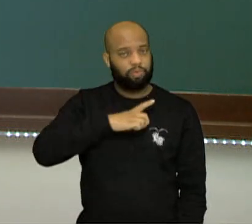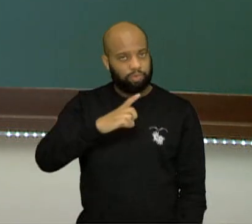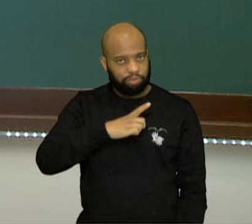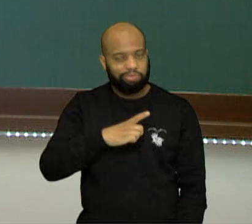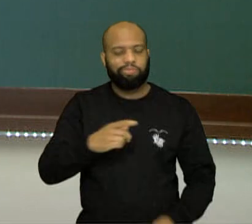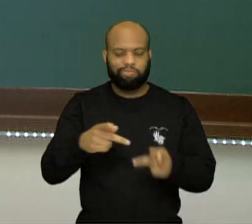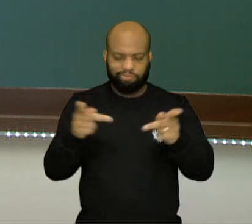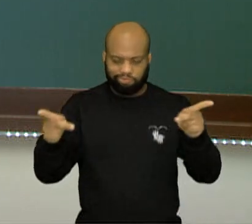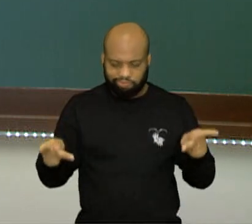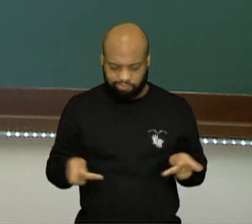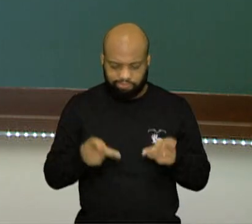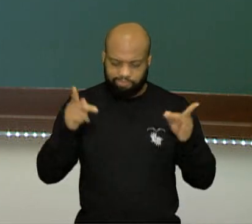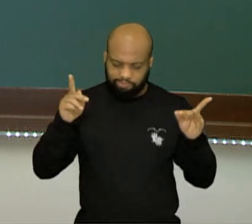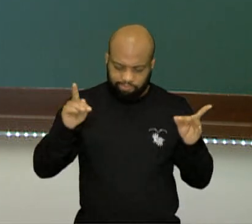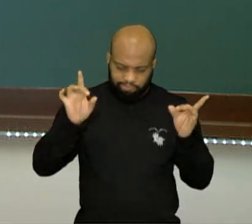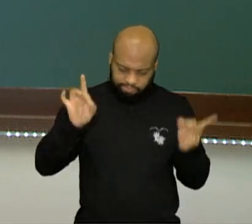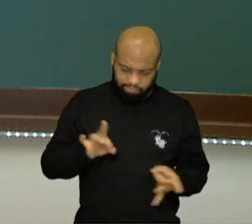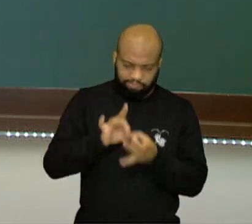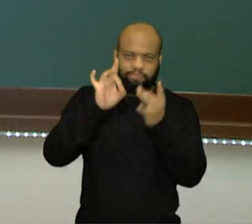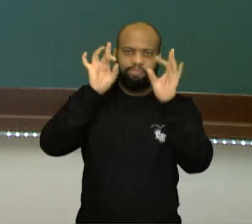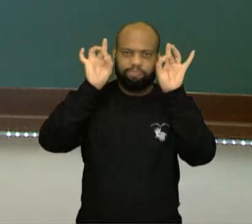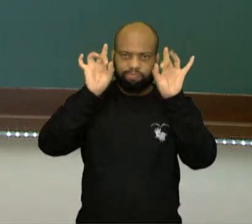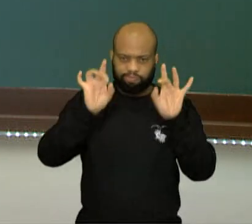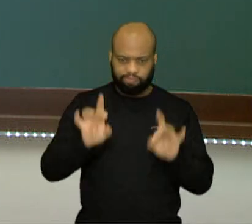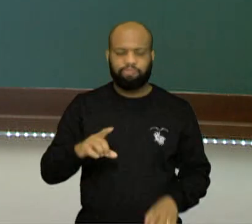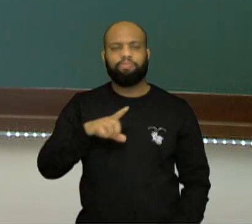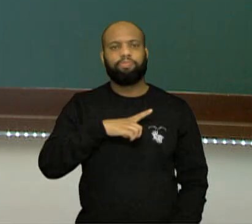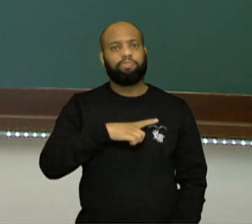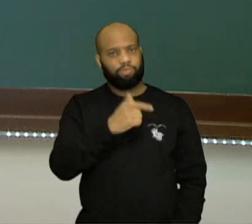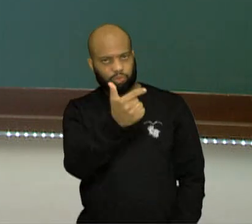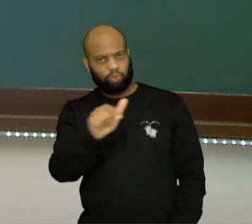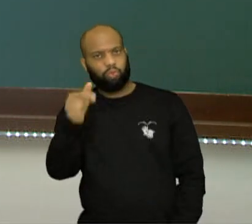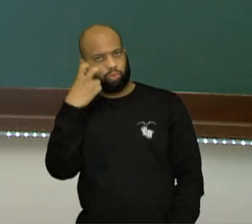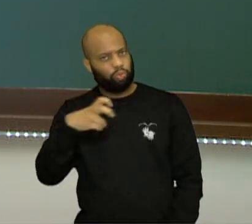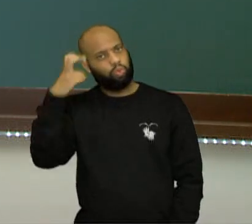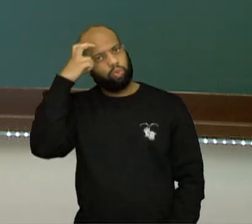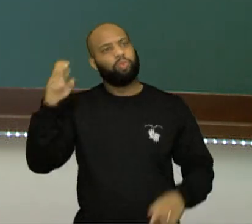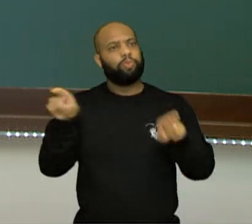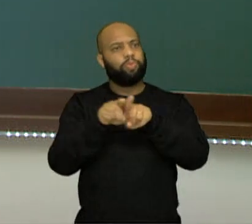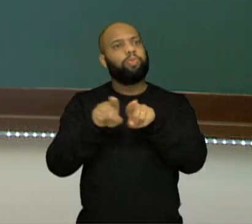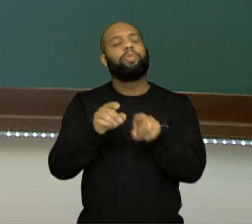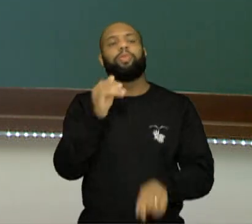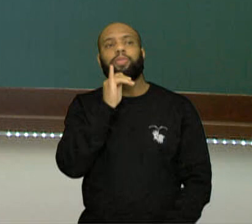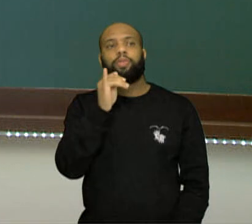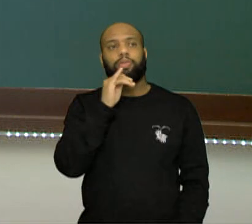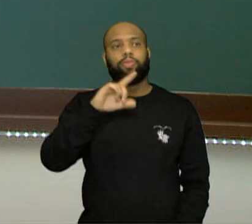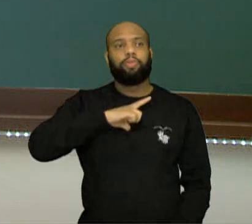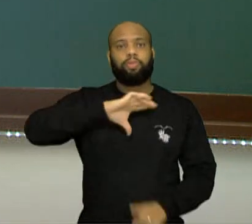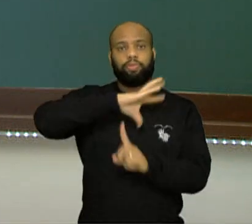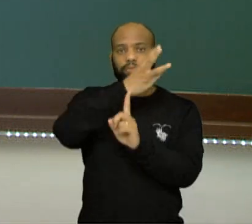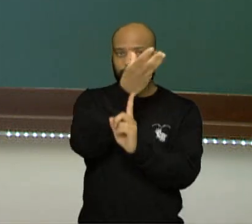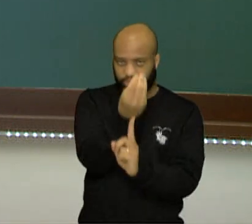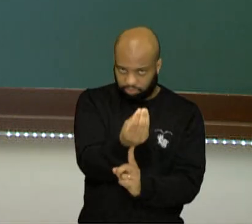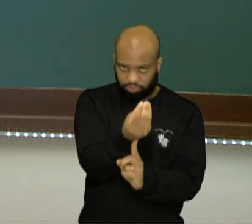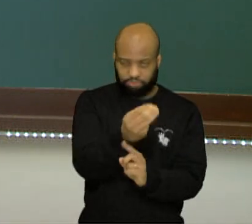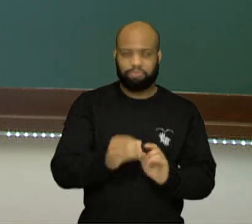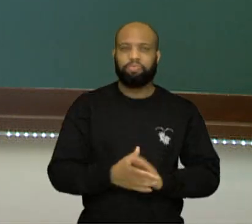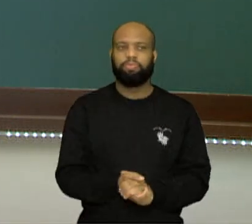prato específico. Nós vamos ter também outros bens culturais, como, por exemplo, das artes